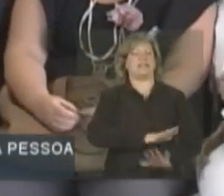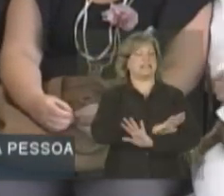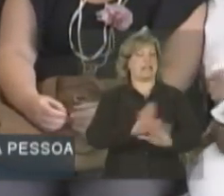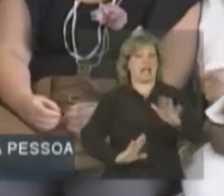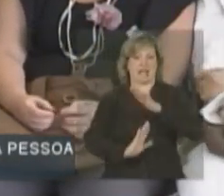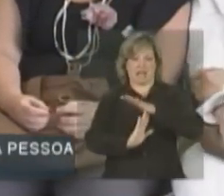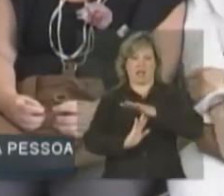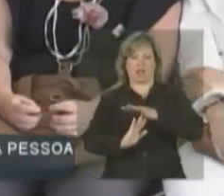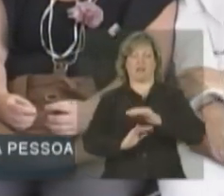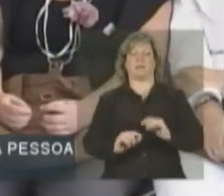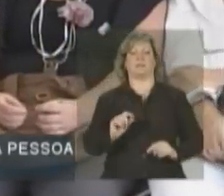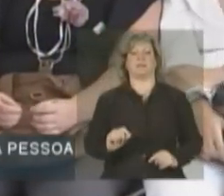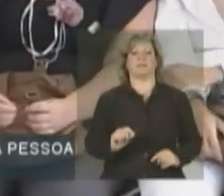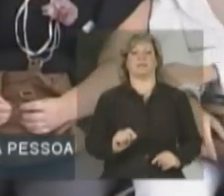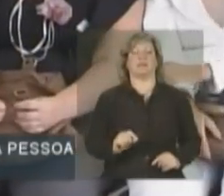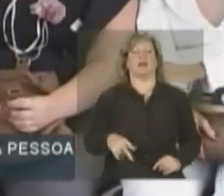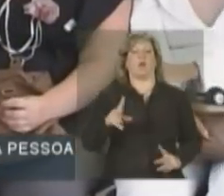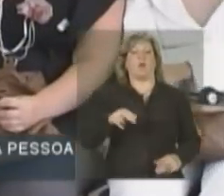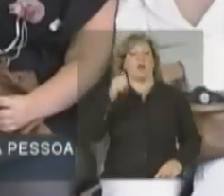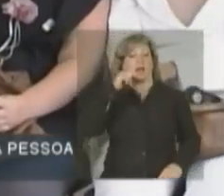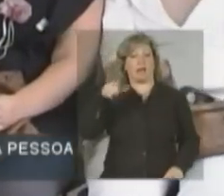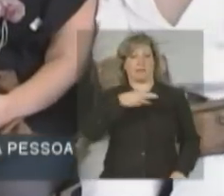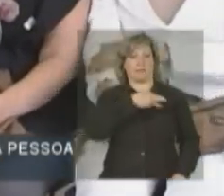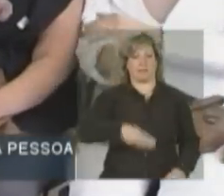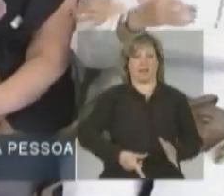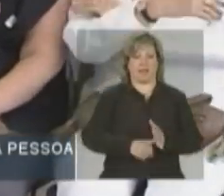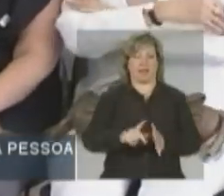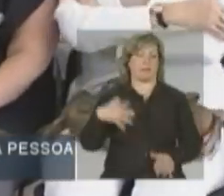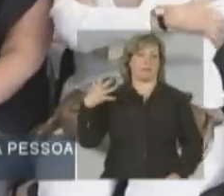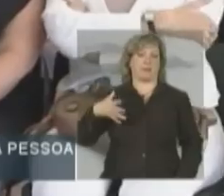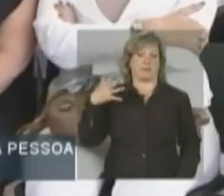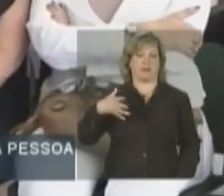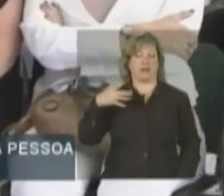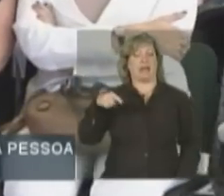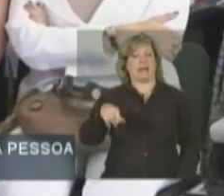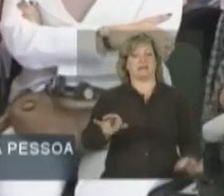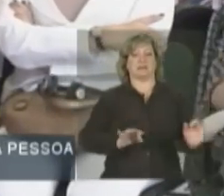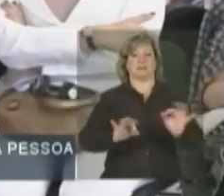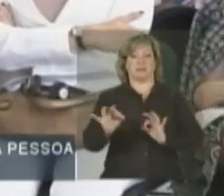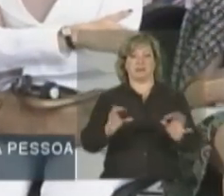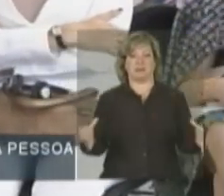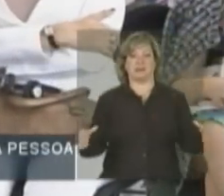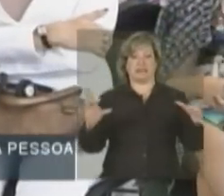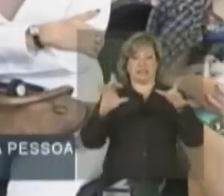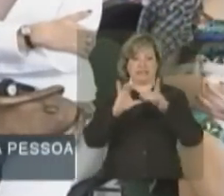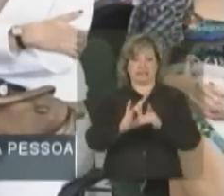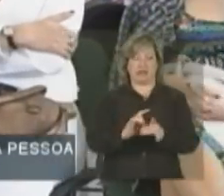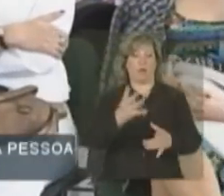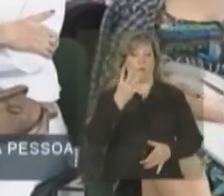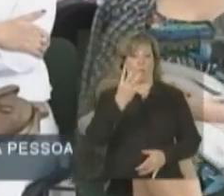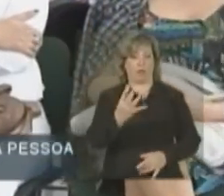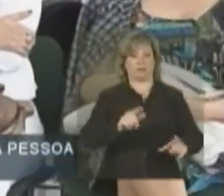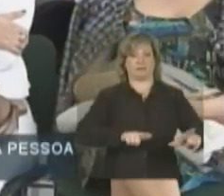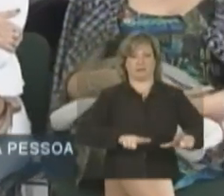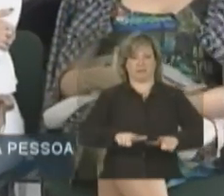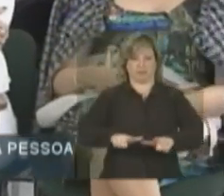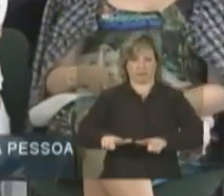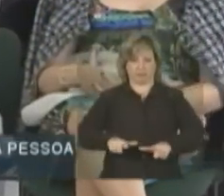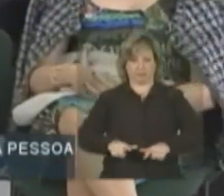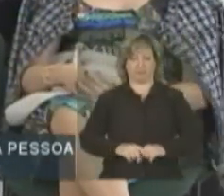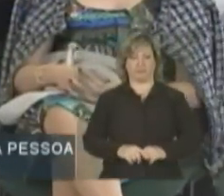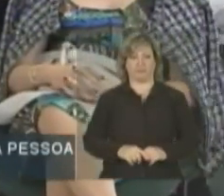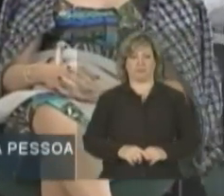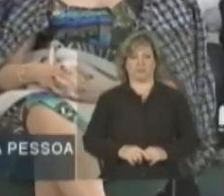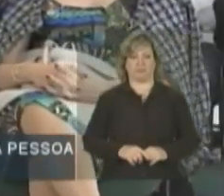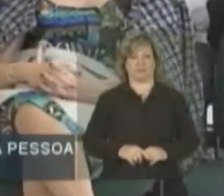disse a minha ministra Maria do Rosário, é um plano que integra 4 ações. Bom, está tudo